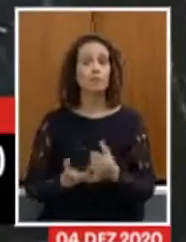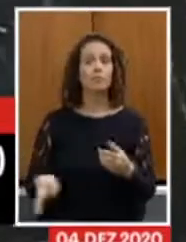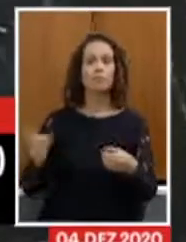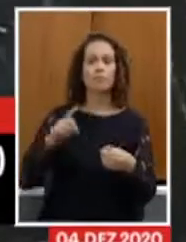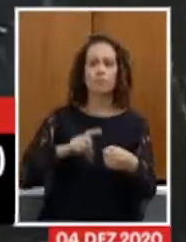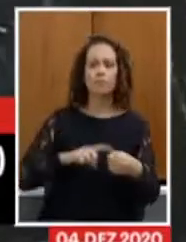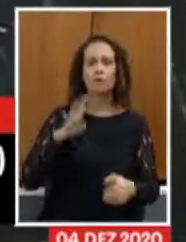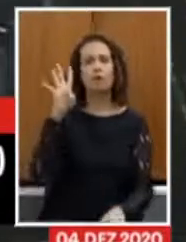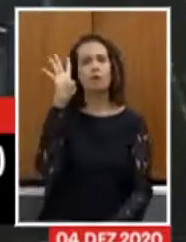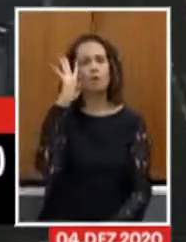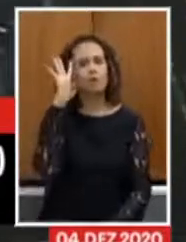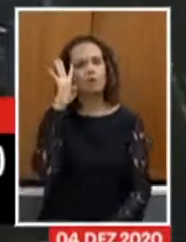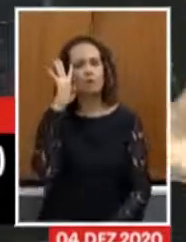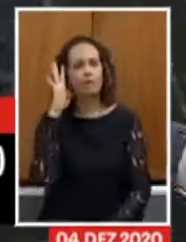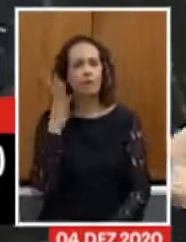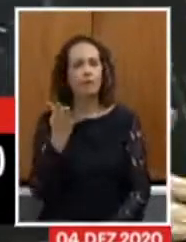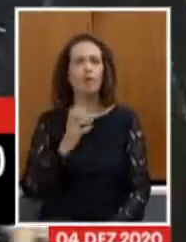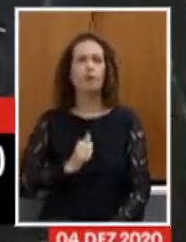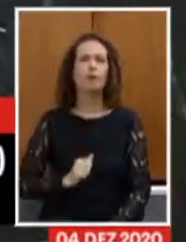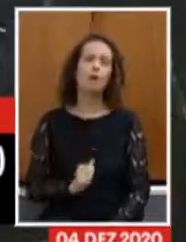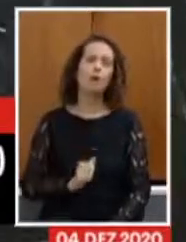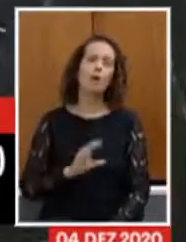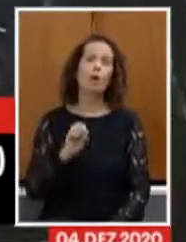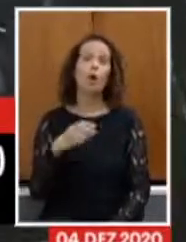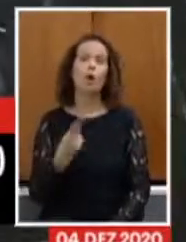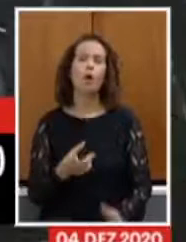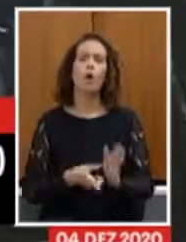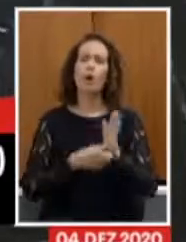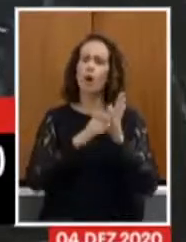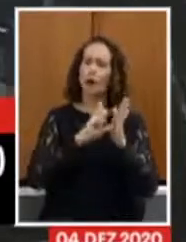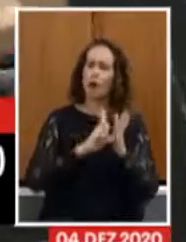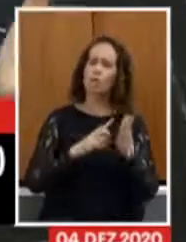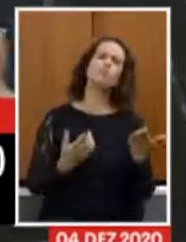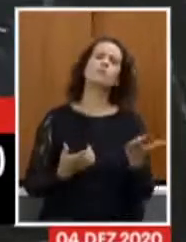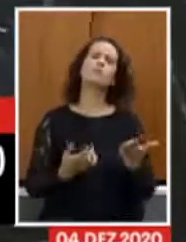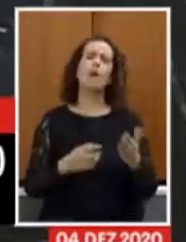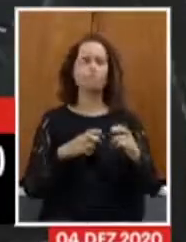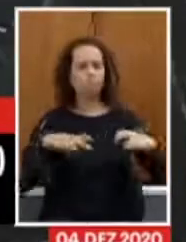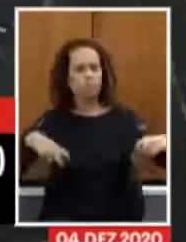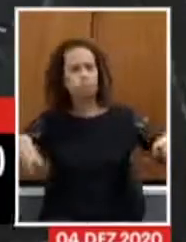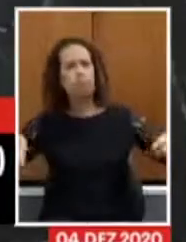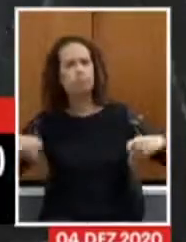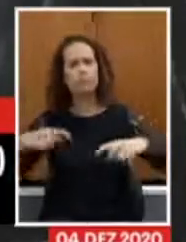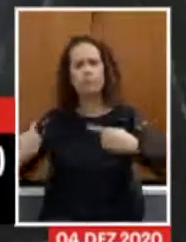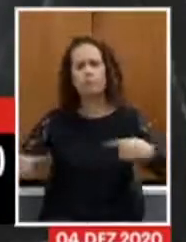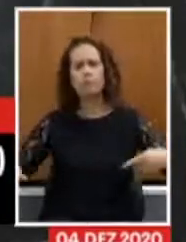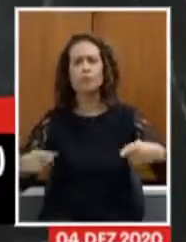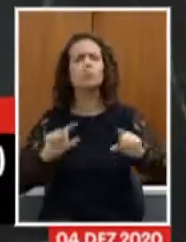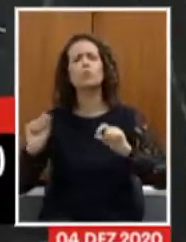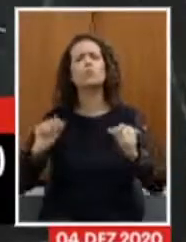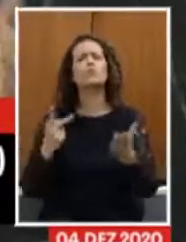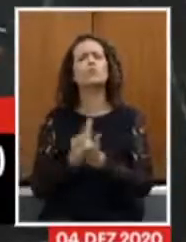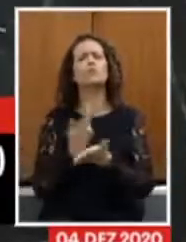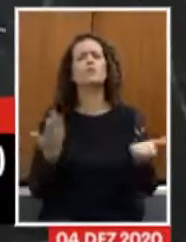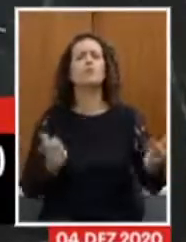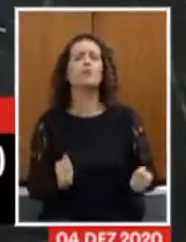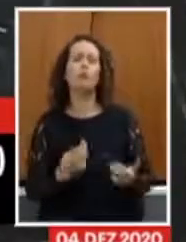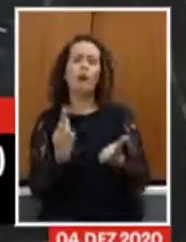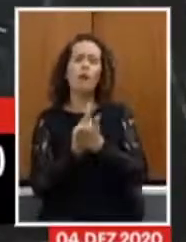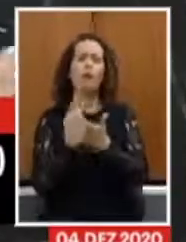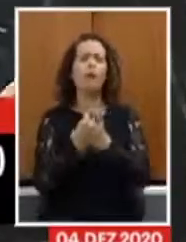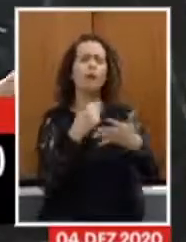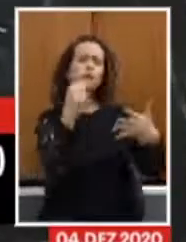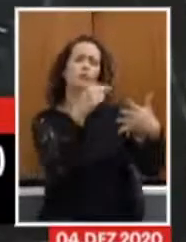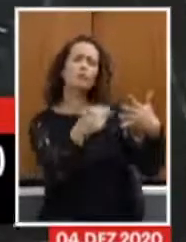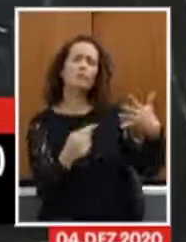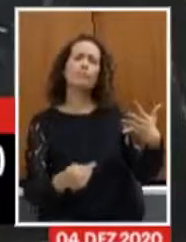quarta-feira, vamos, se possível, até antes, vamos sentar, vamos discutir, vamos ver o que está pegando, o que está errado. Eu